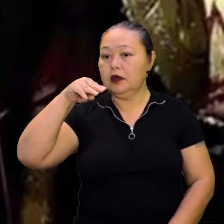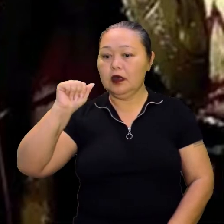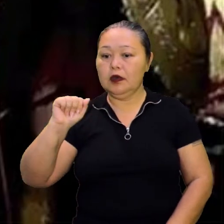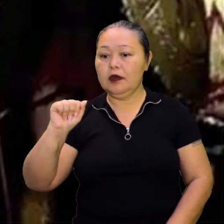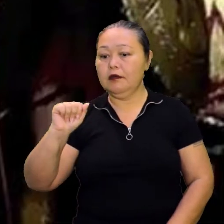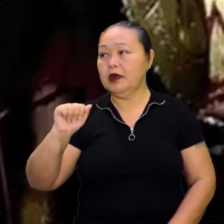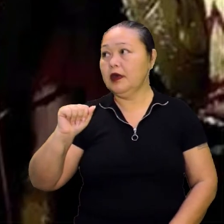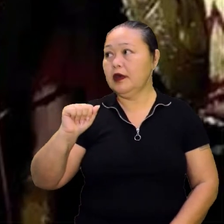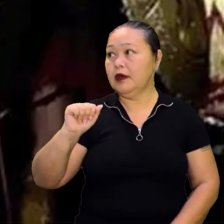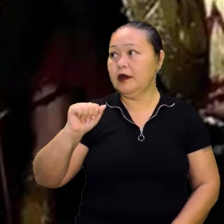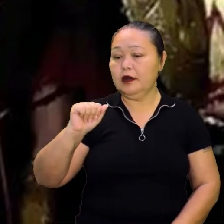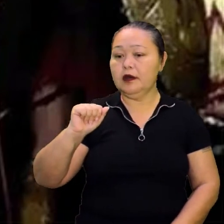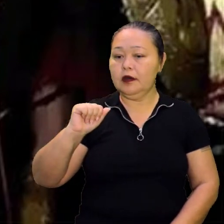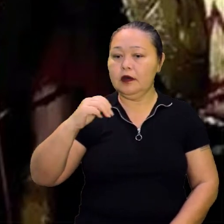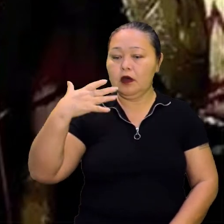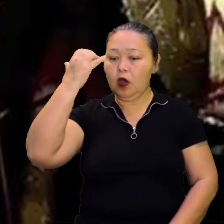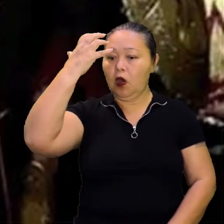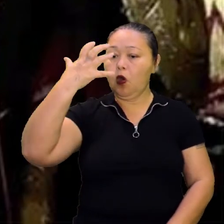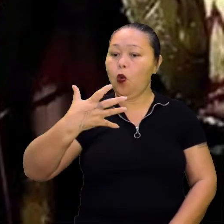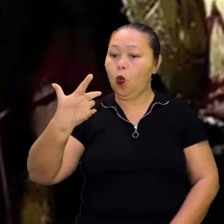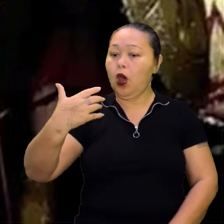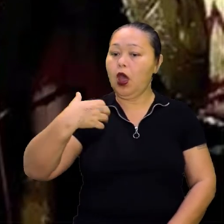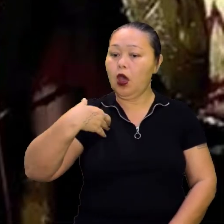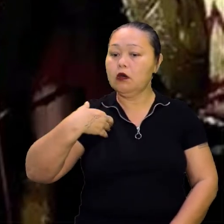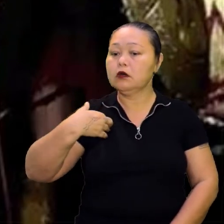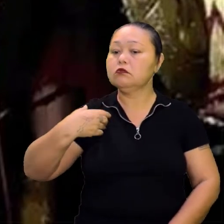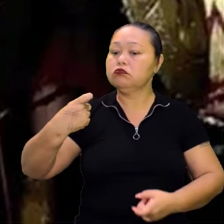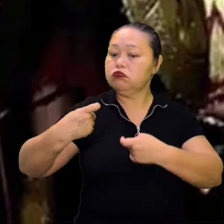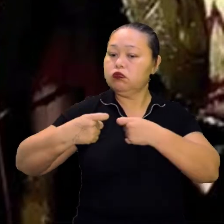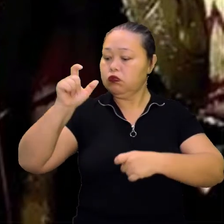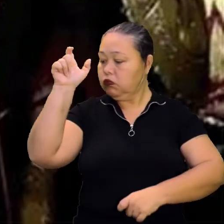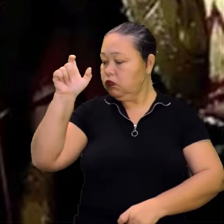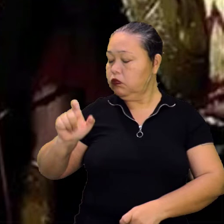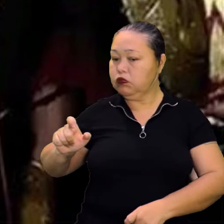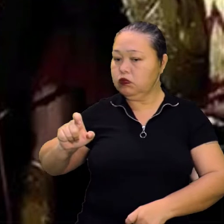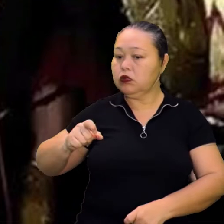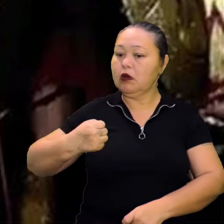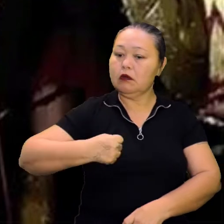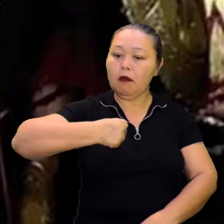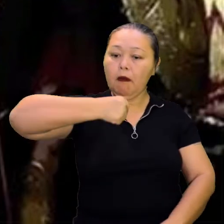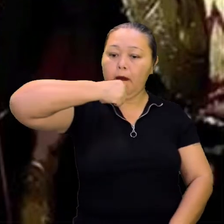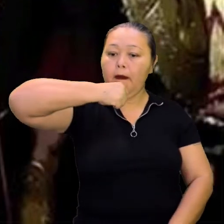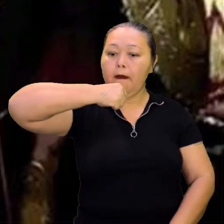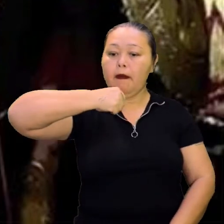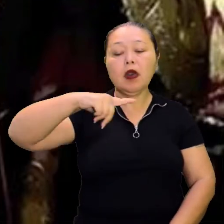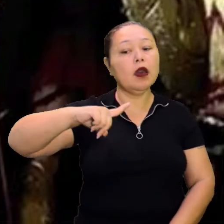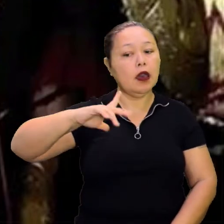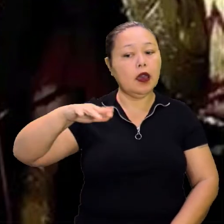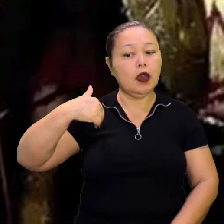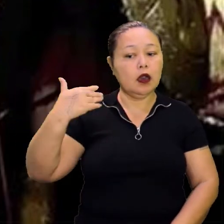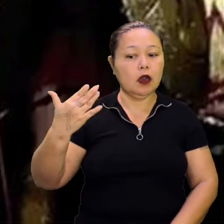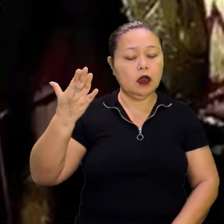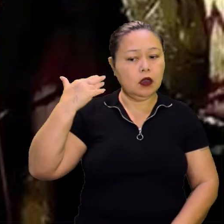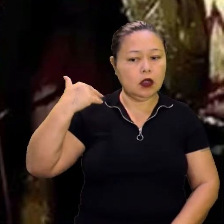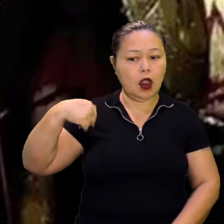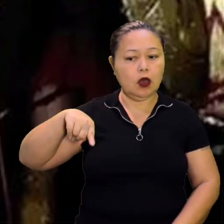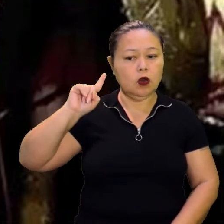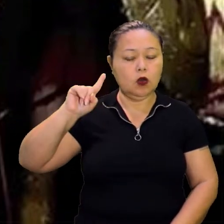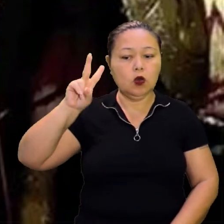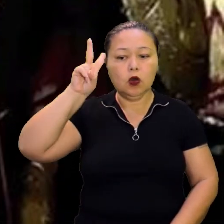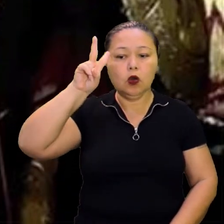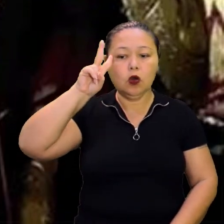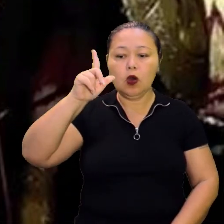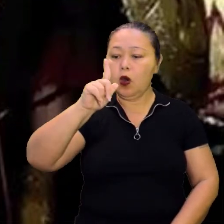aparece o elmo, né, do guerreiro persa. Que, na verdade, depois lá na frente,